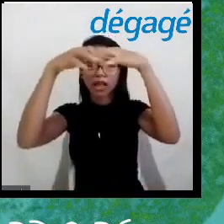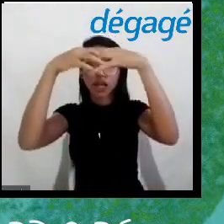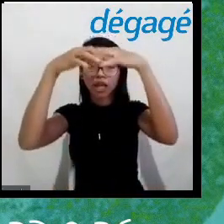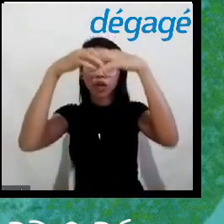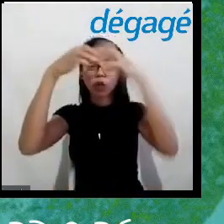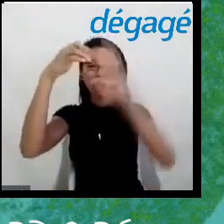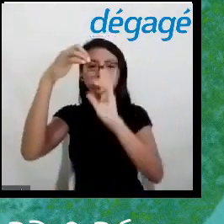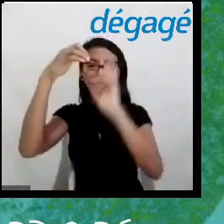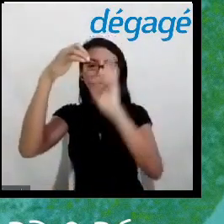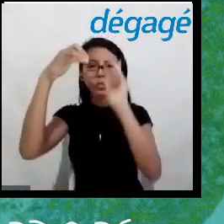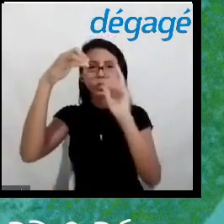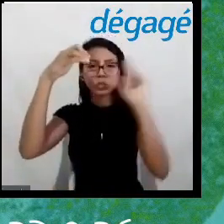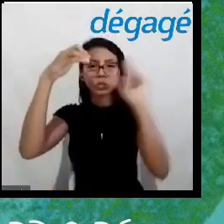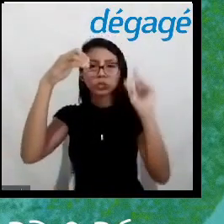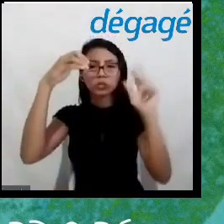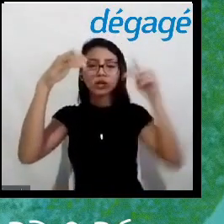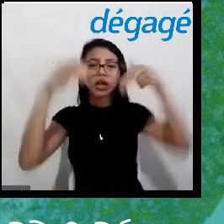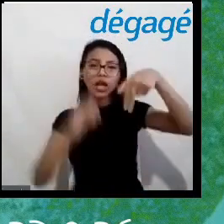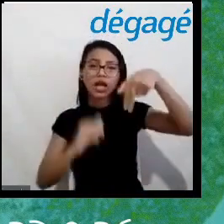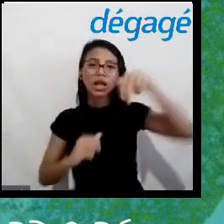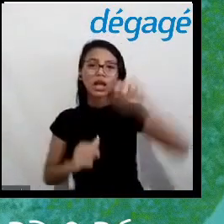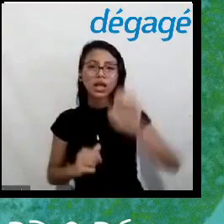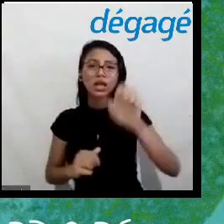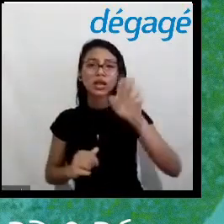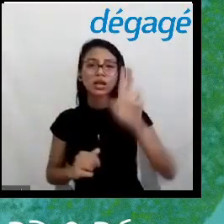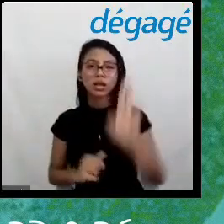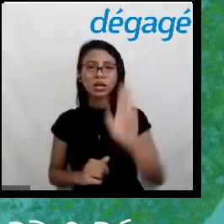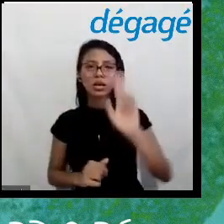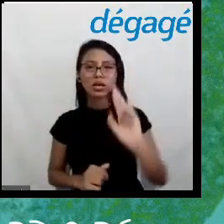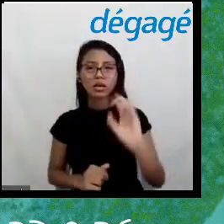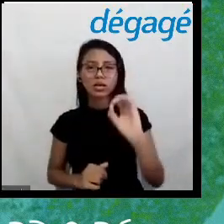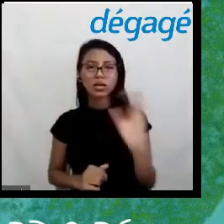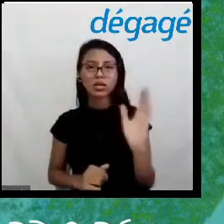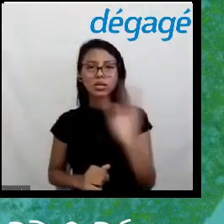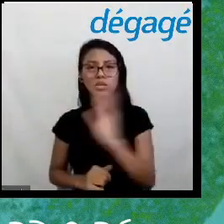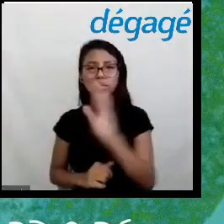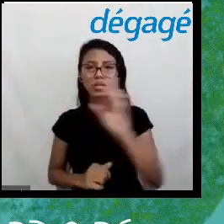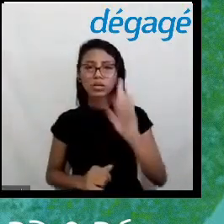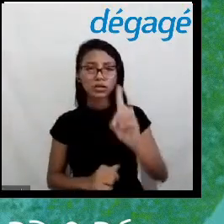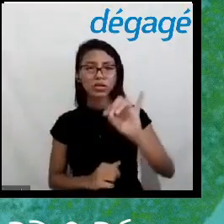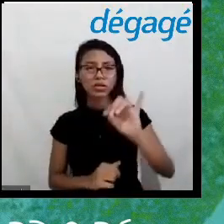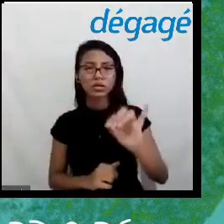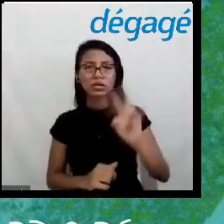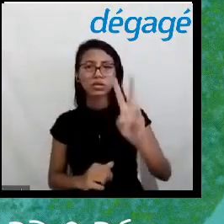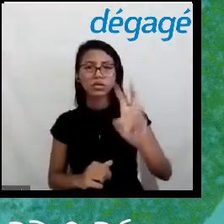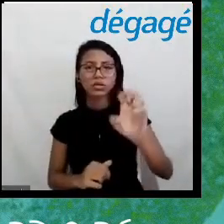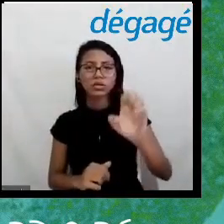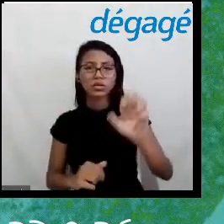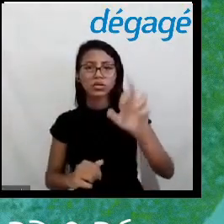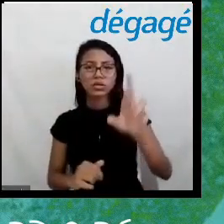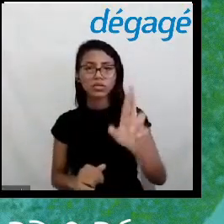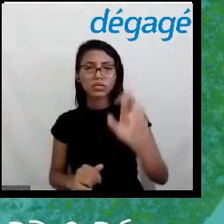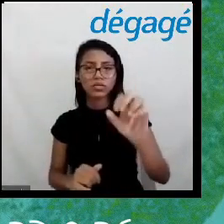que realmente é uma forma de ser, variações naturais do cérebro que cada indivíduo